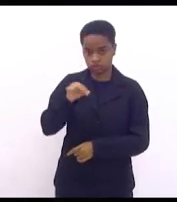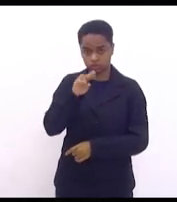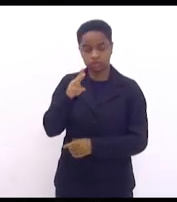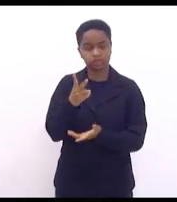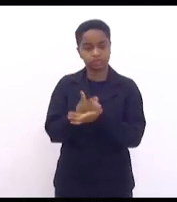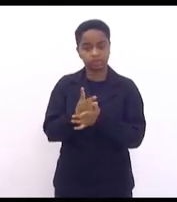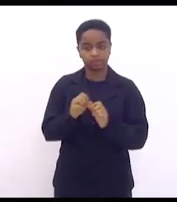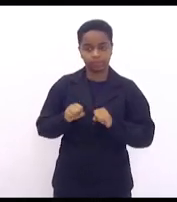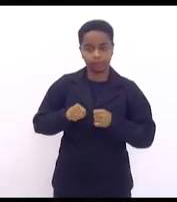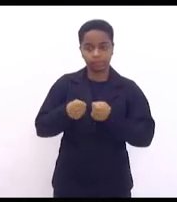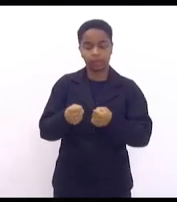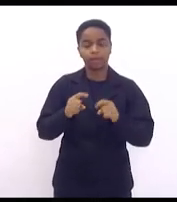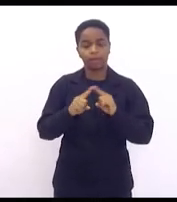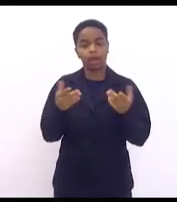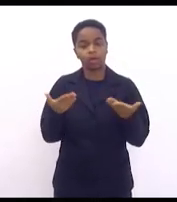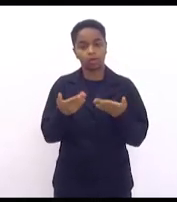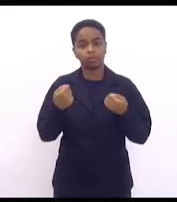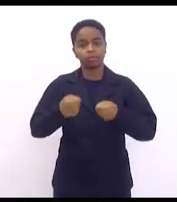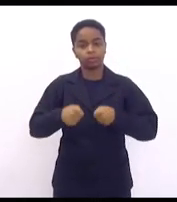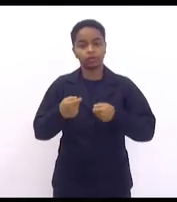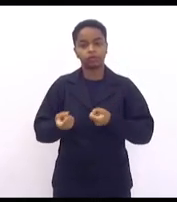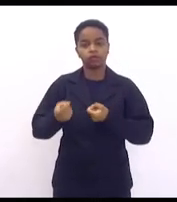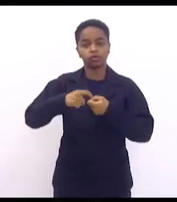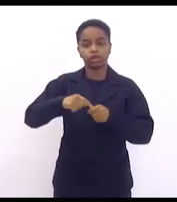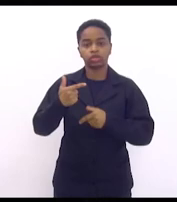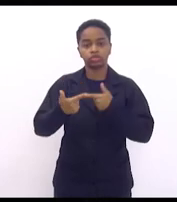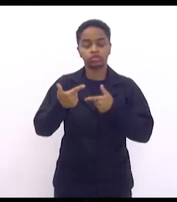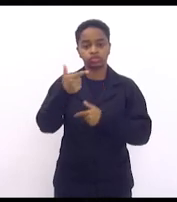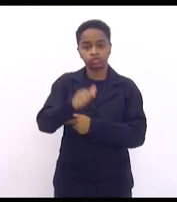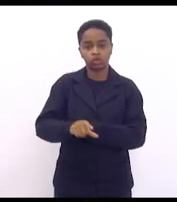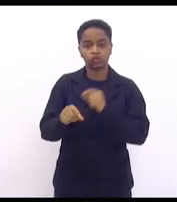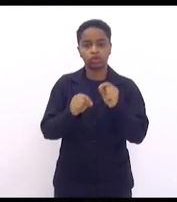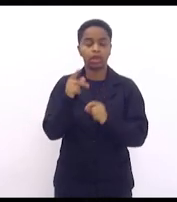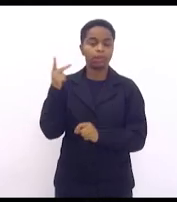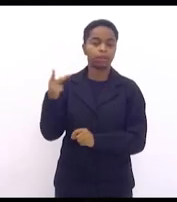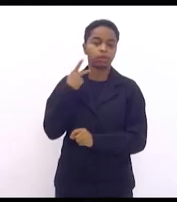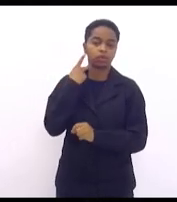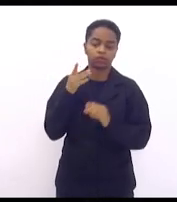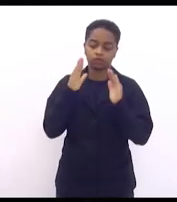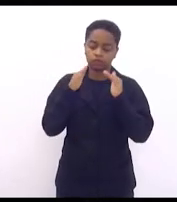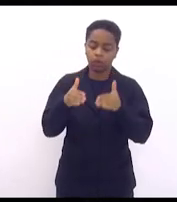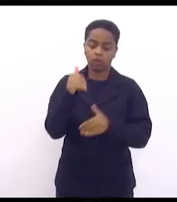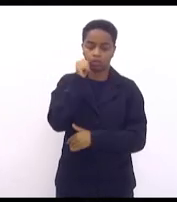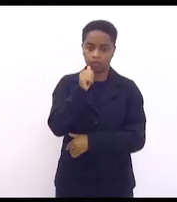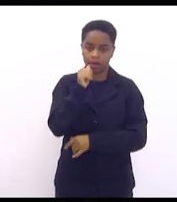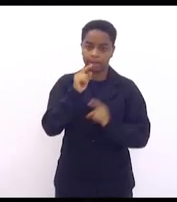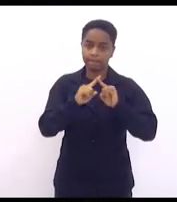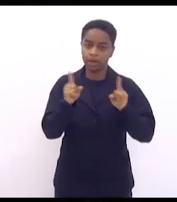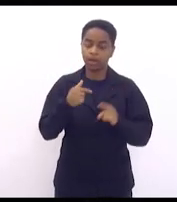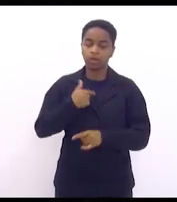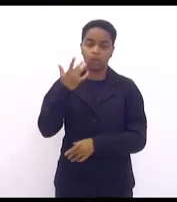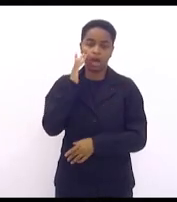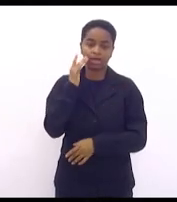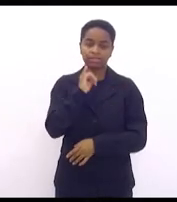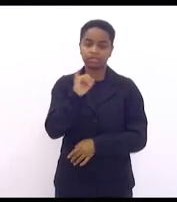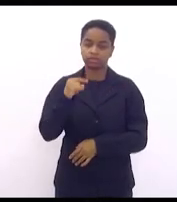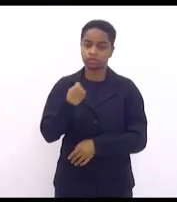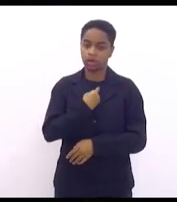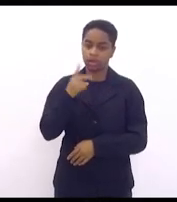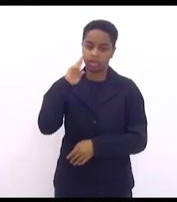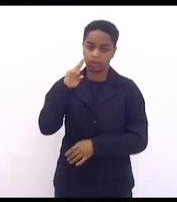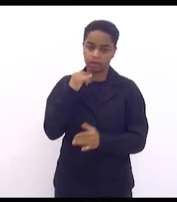de voltar a essa casa, a questão da procuradoria da mulher. Eu acho que, lembrando aqui um